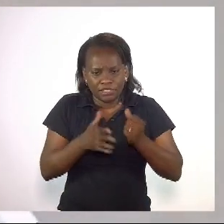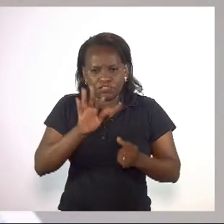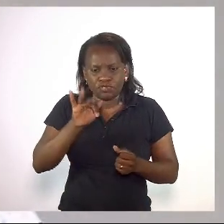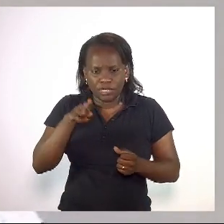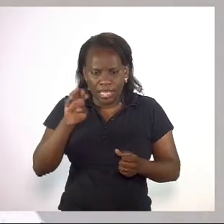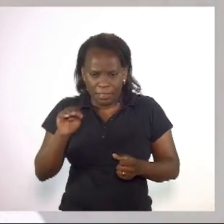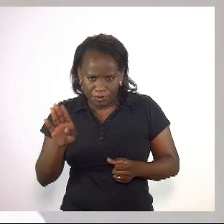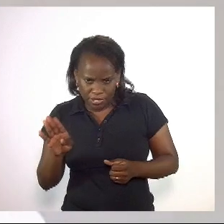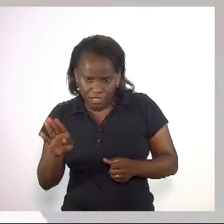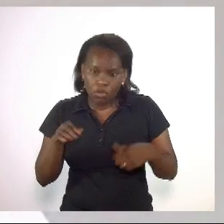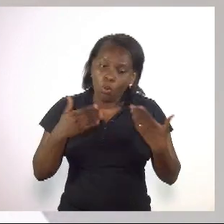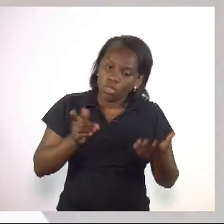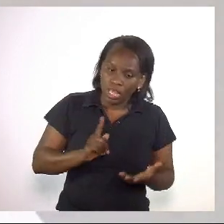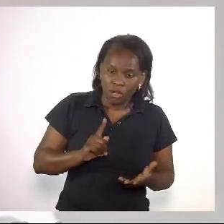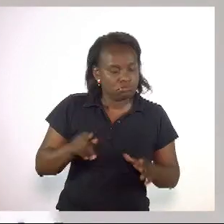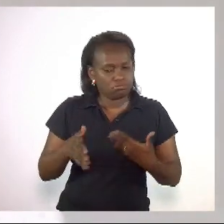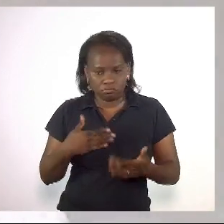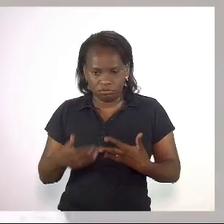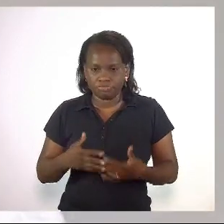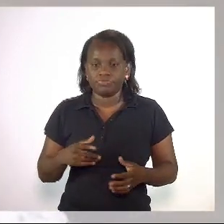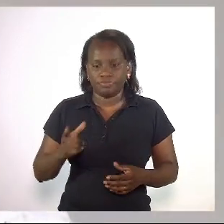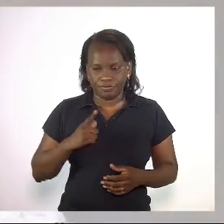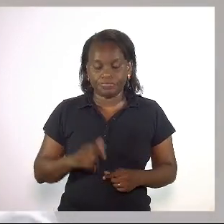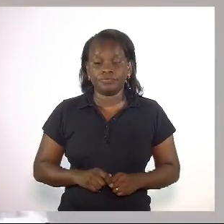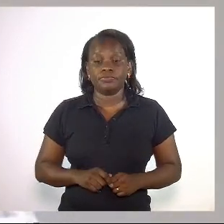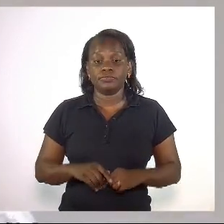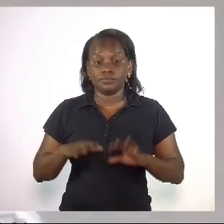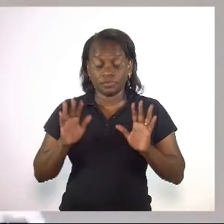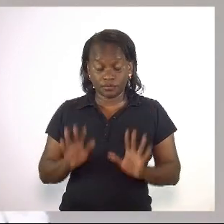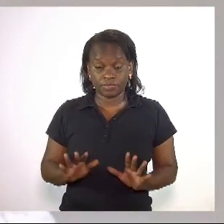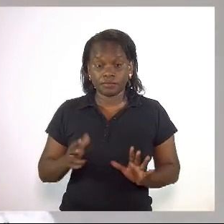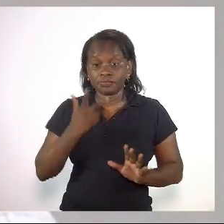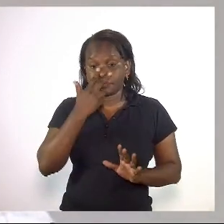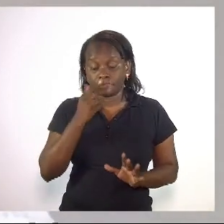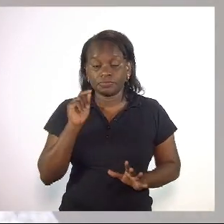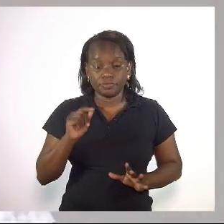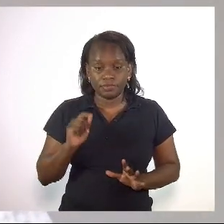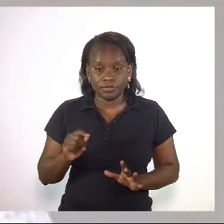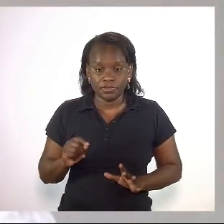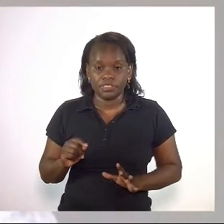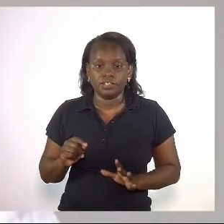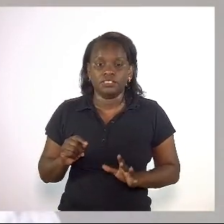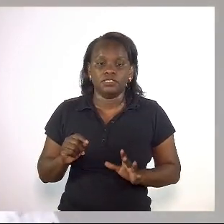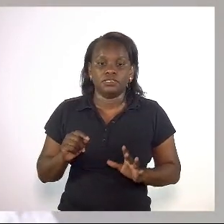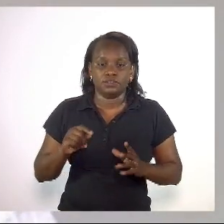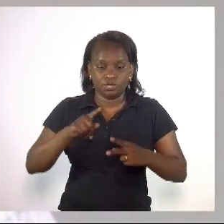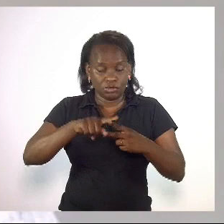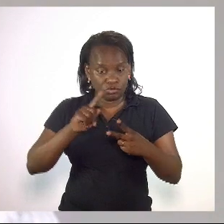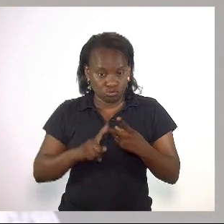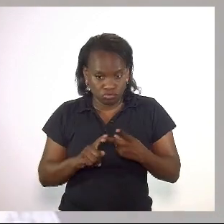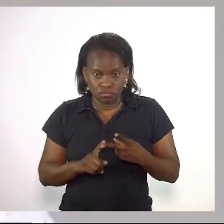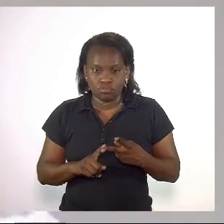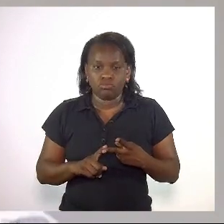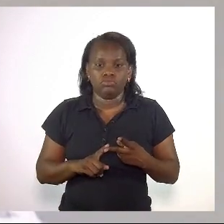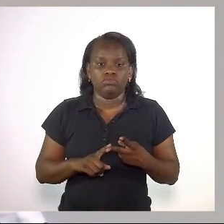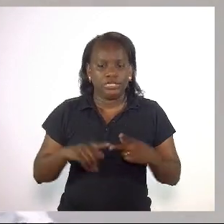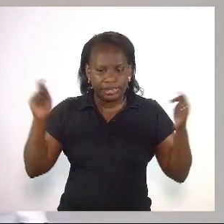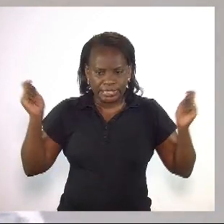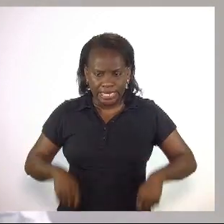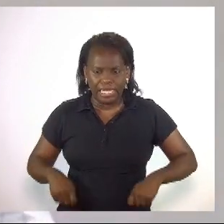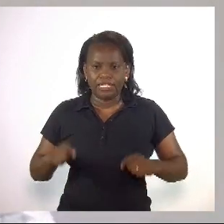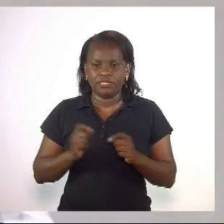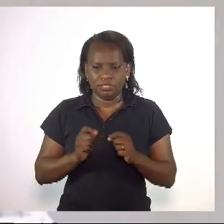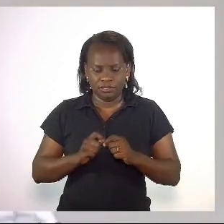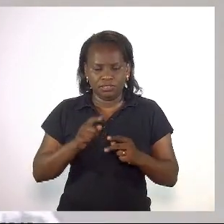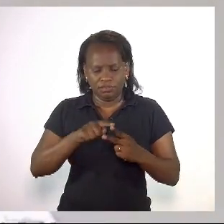para o FECP não estar na base do Fundeb. E me parece que, dado que as duas são absolutamente possíveis de